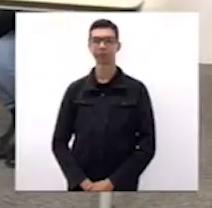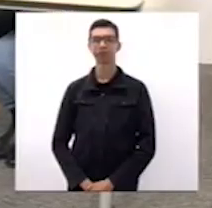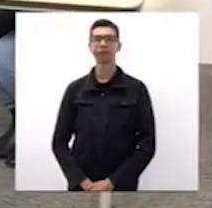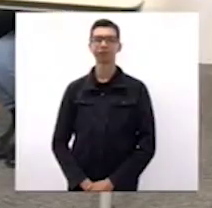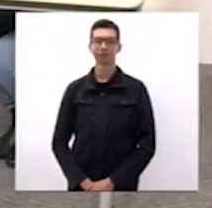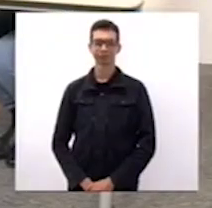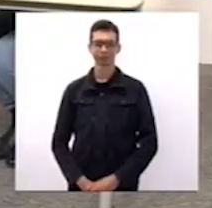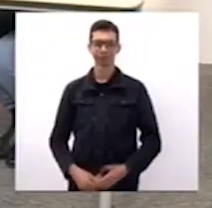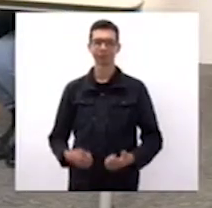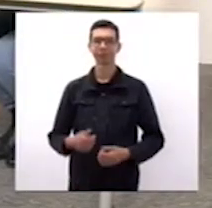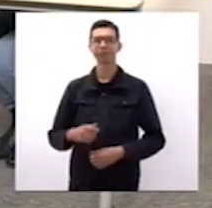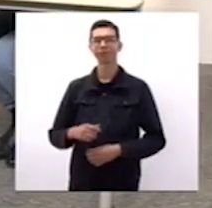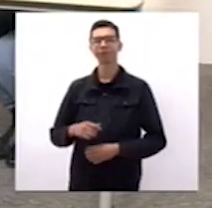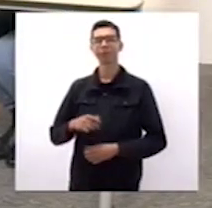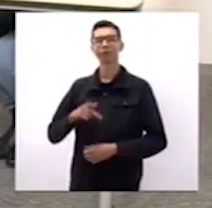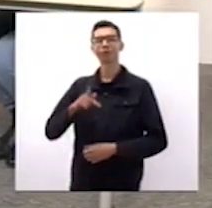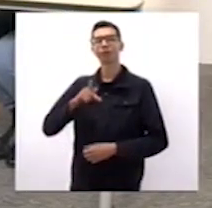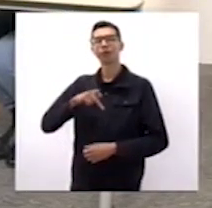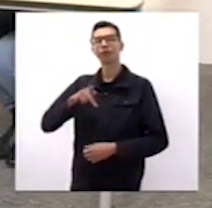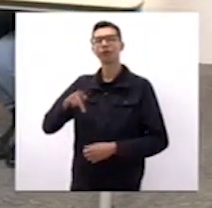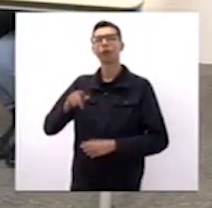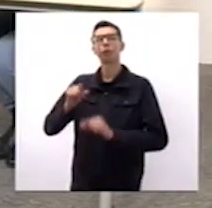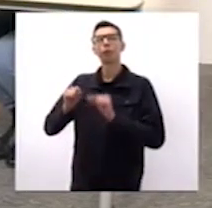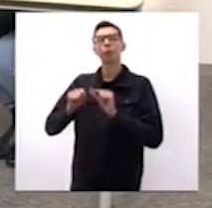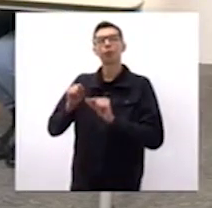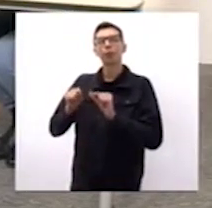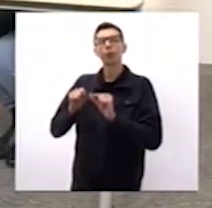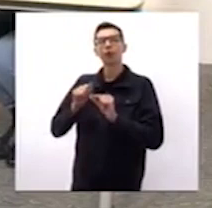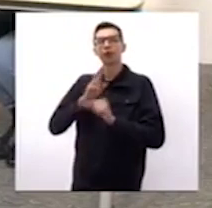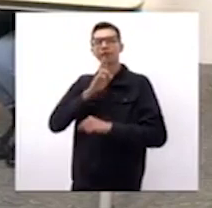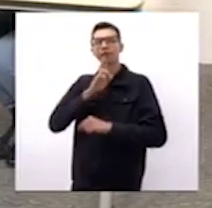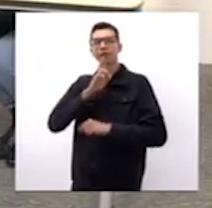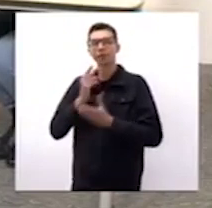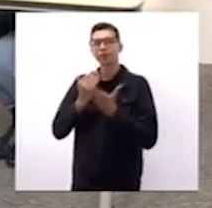E aí, professora Juliette, o que o pessoal respondeu no chat?